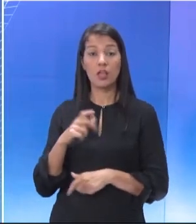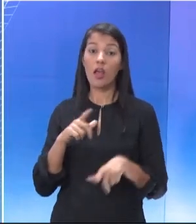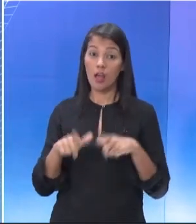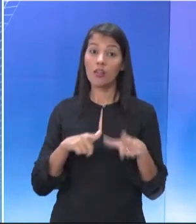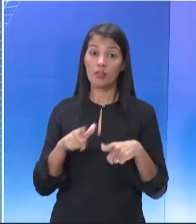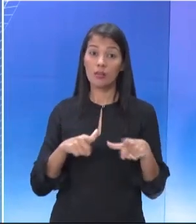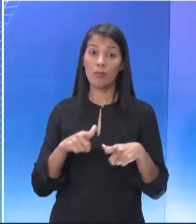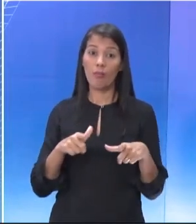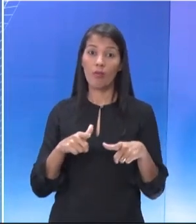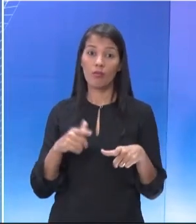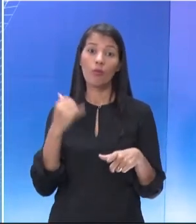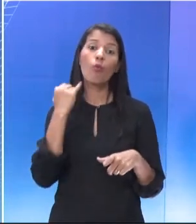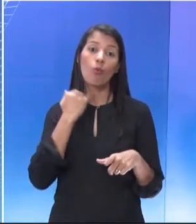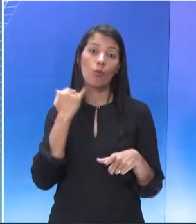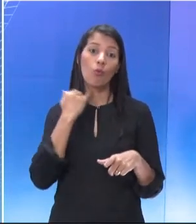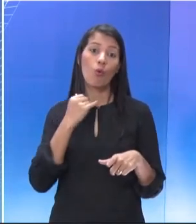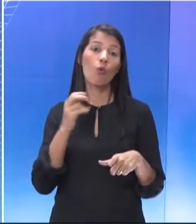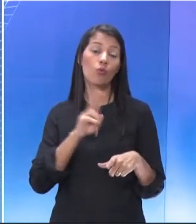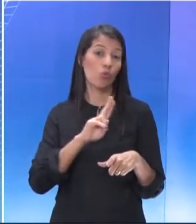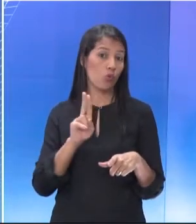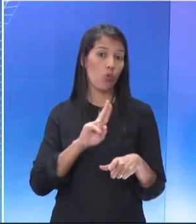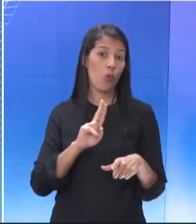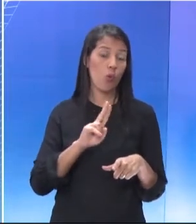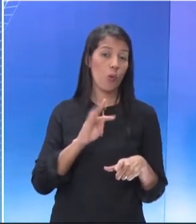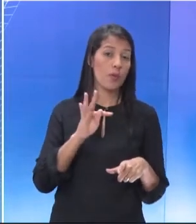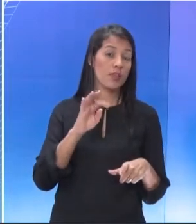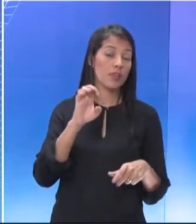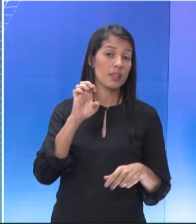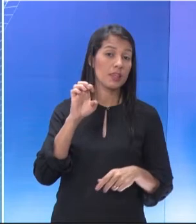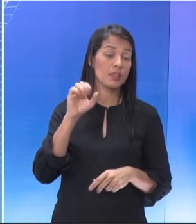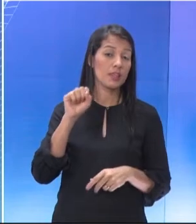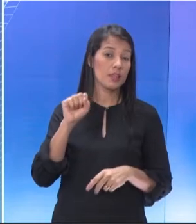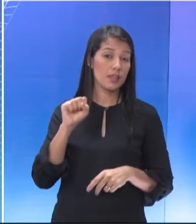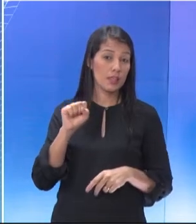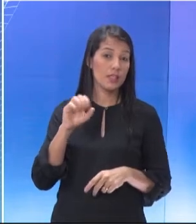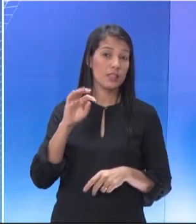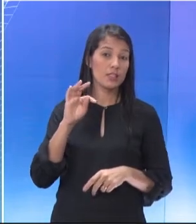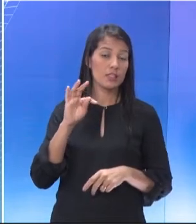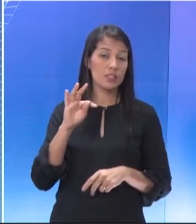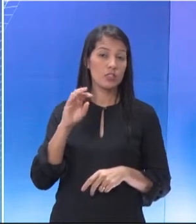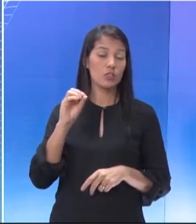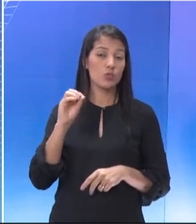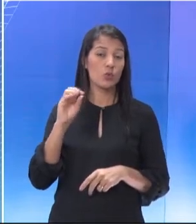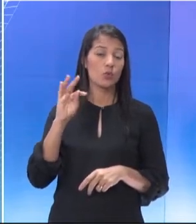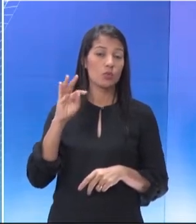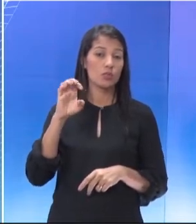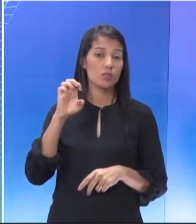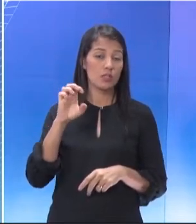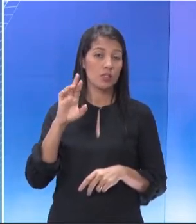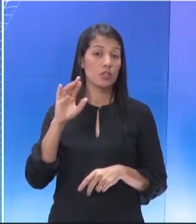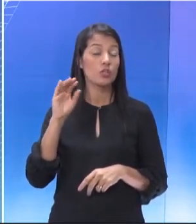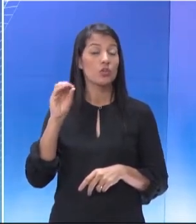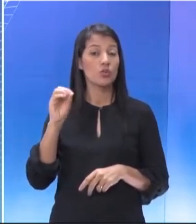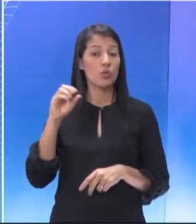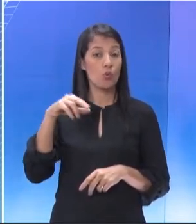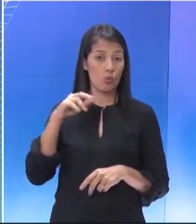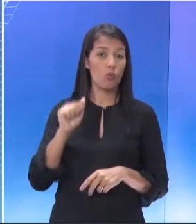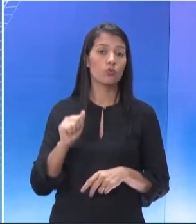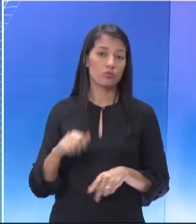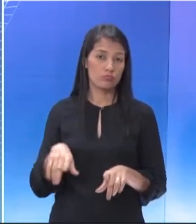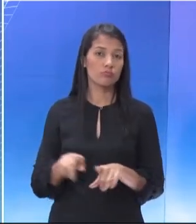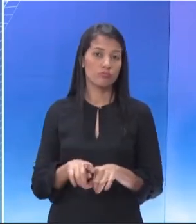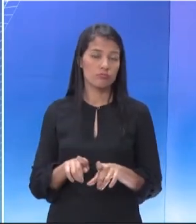Temos também o desenvolvimento do tecido muscular, e a partir daí a gente tem